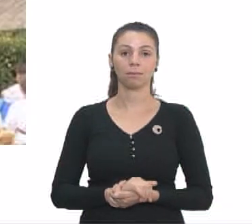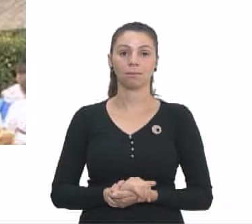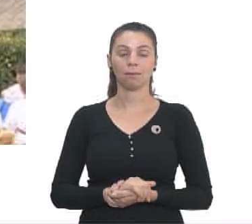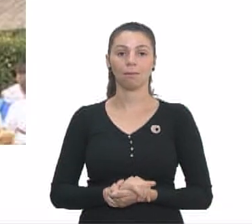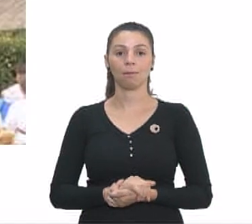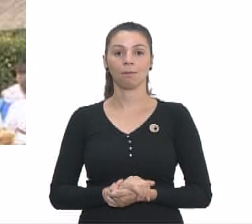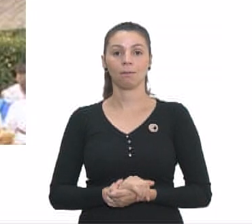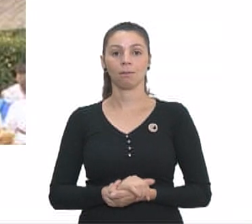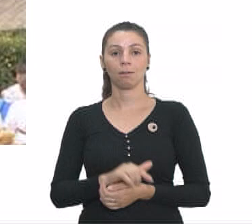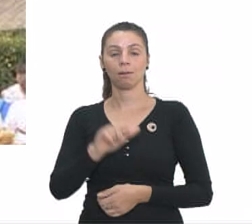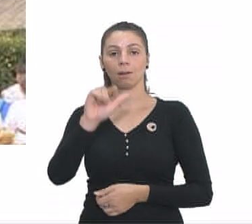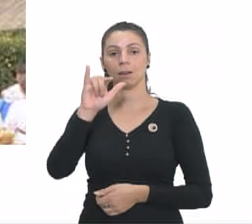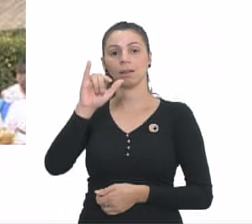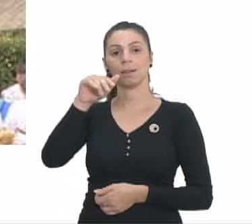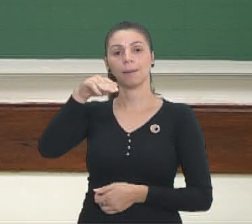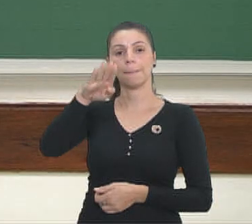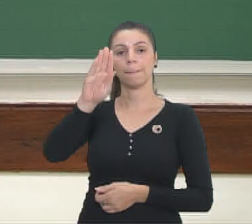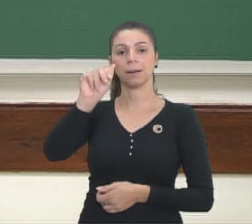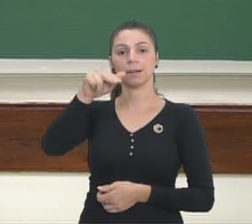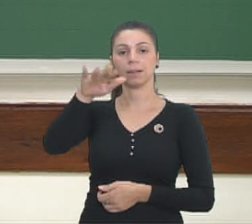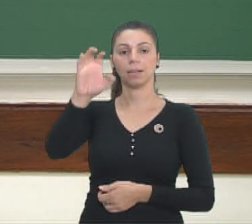libanesa, ucraniana,